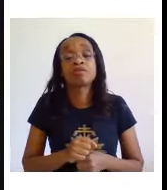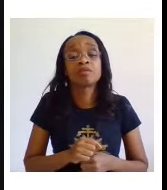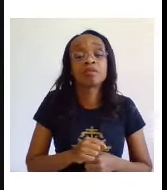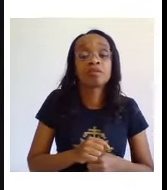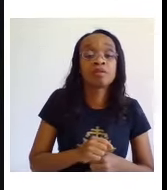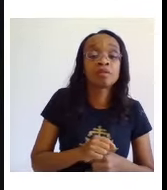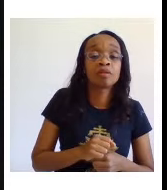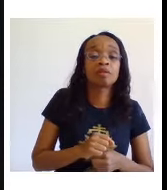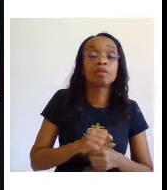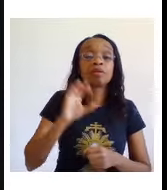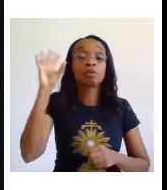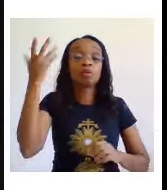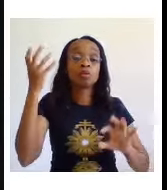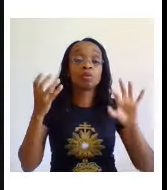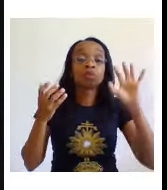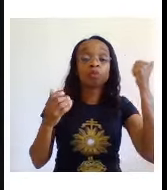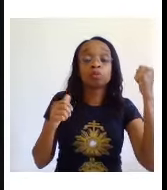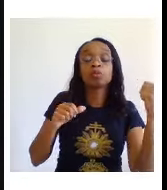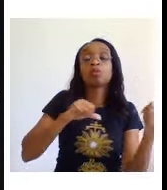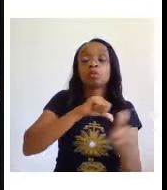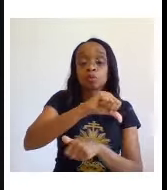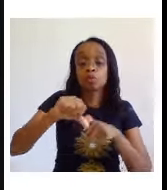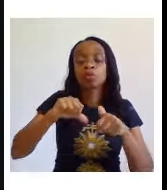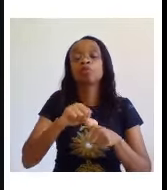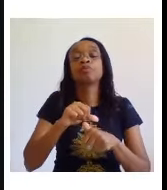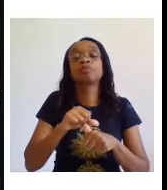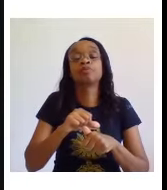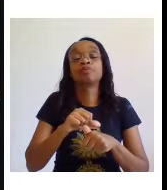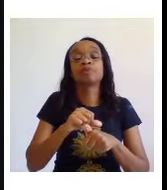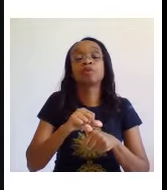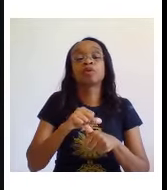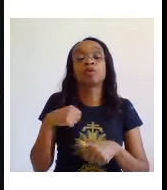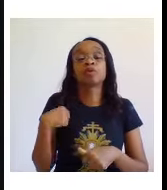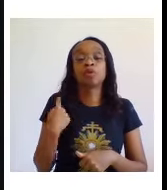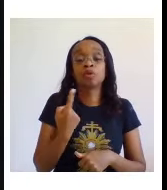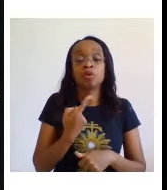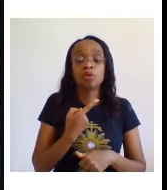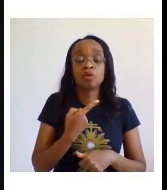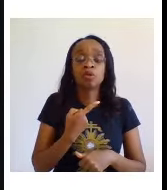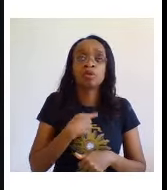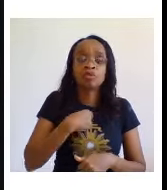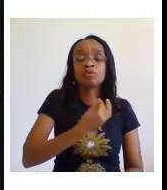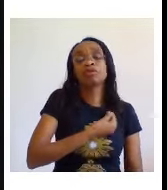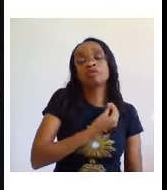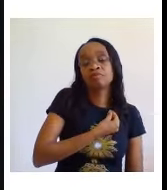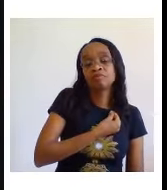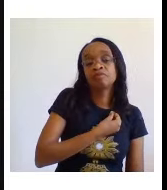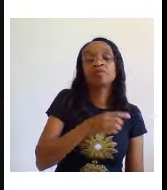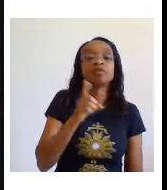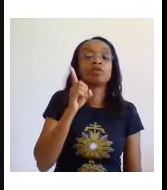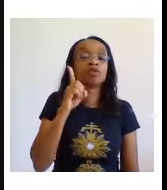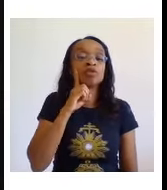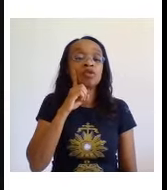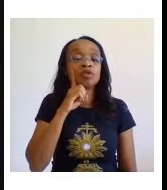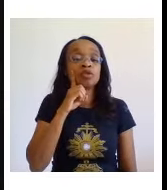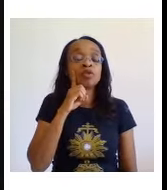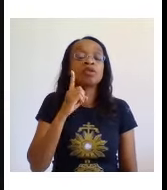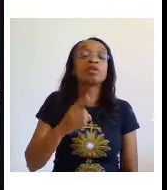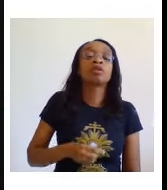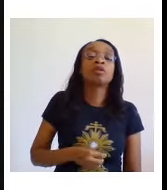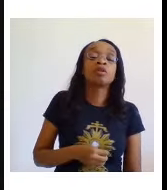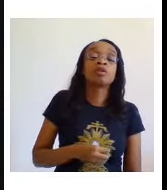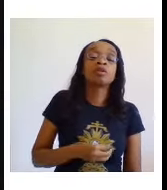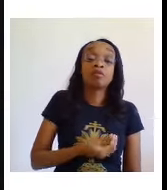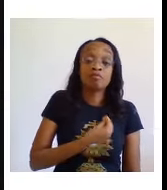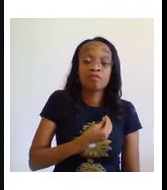né, das emergências climáticas, do nosso estilo de vida, né, nessa questão de nós mudarmos nosso estilo de